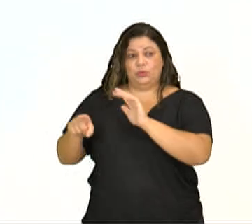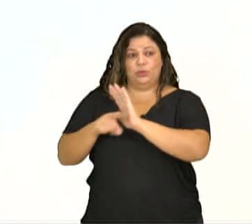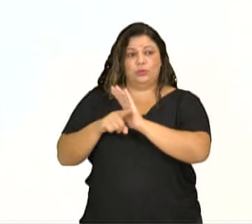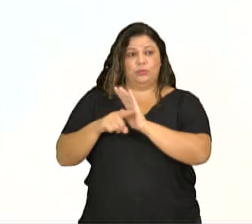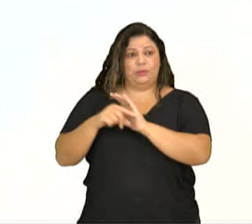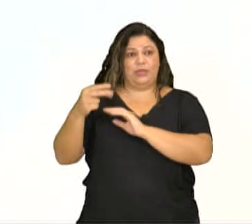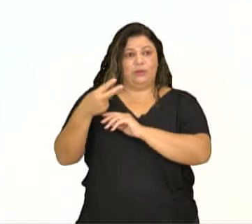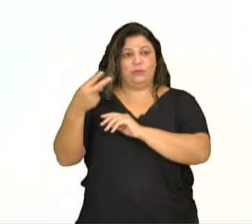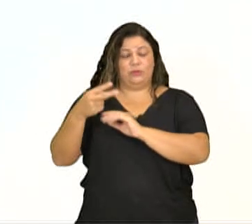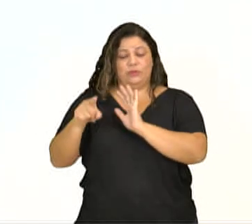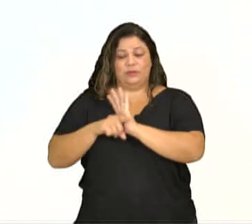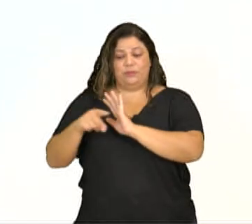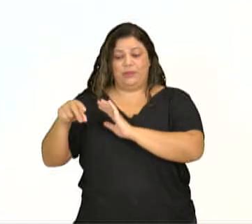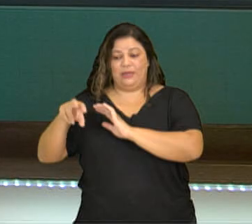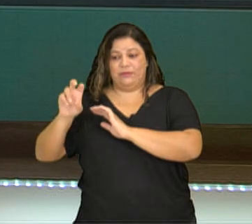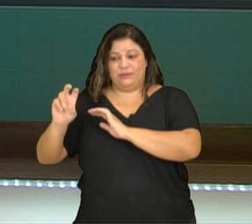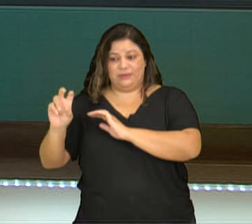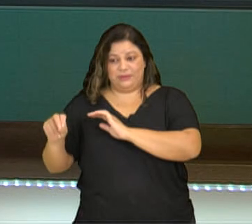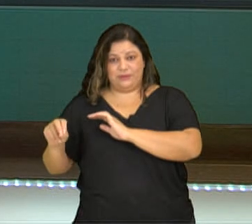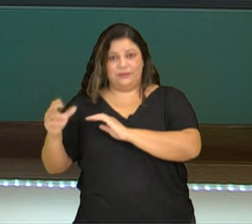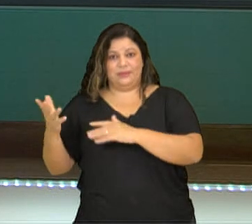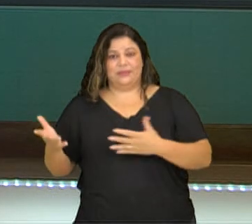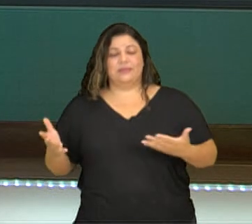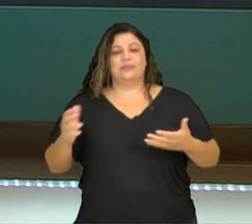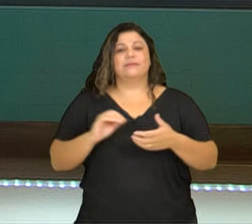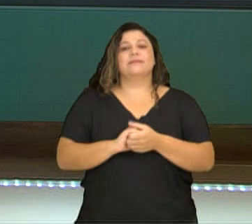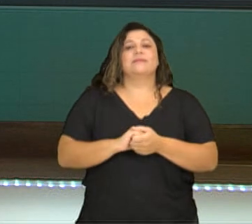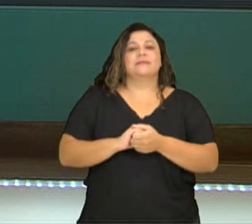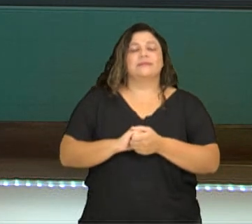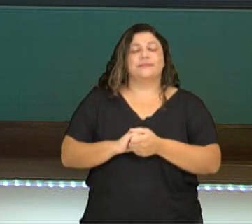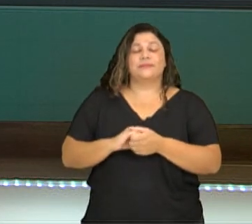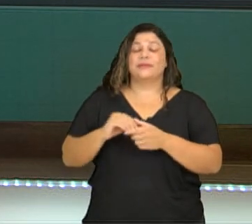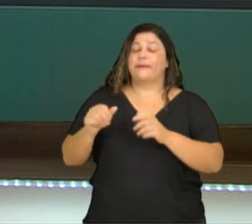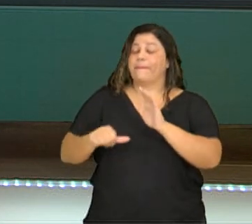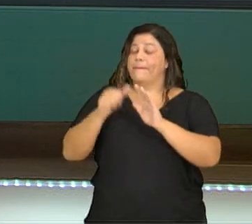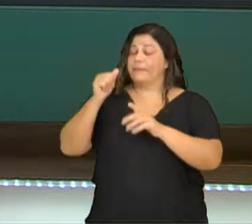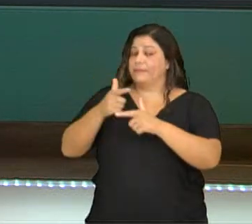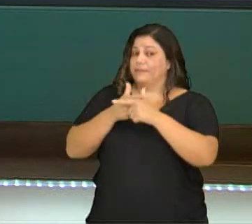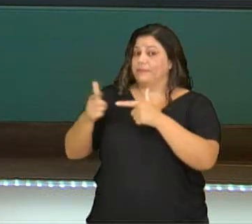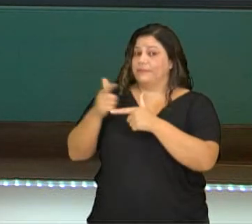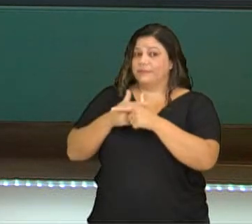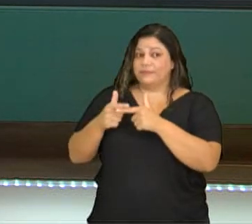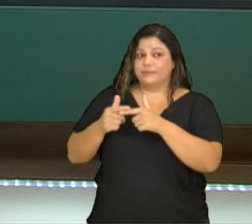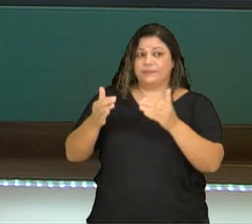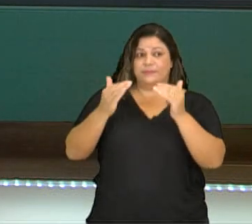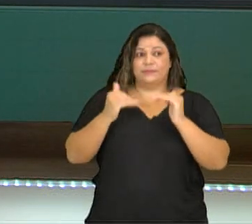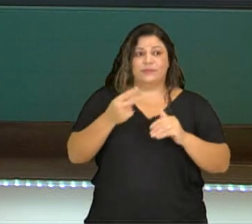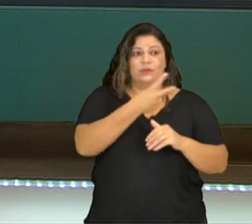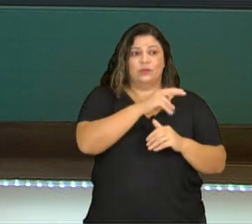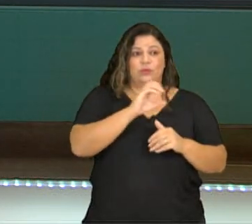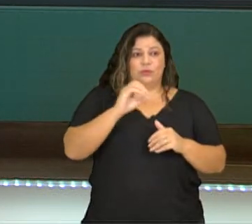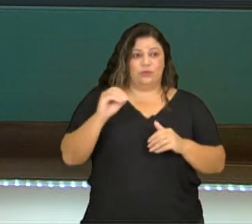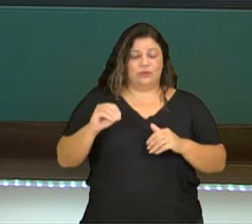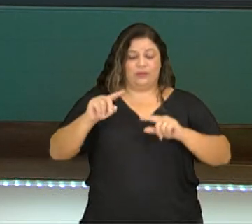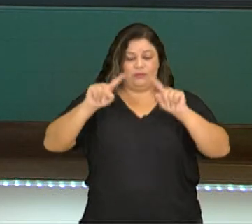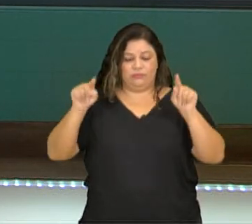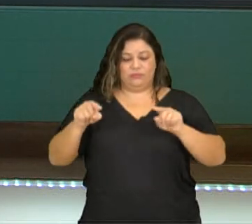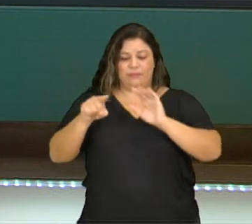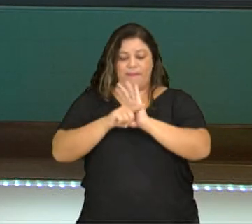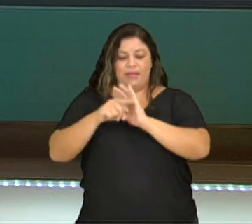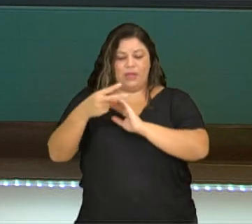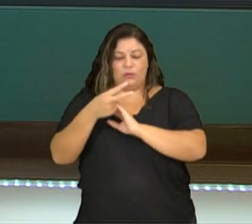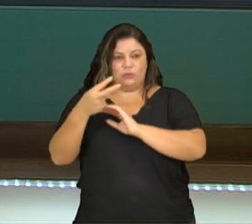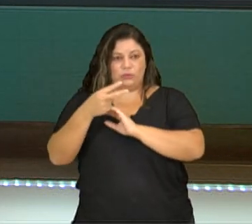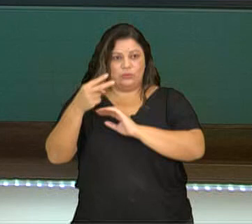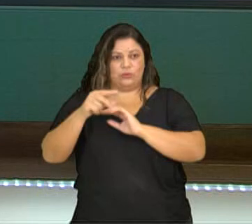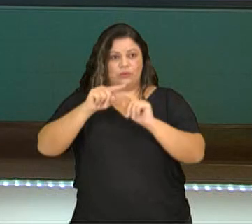menos 50. Fazemos a divisão primeiro, ok? 200 dividido por menos 2,